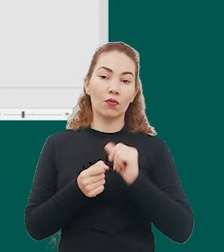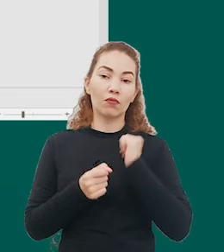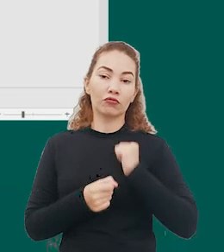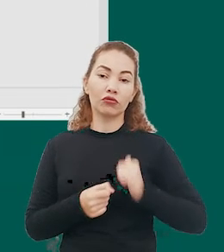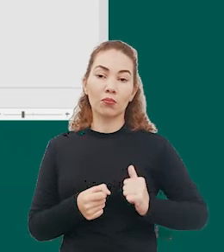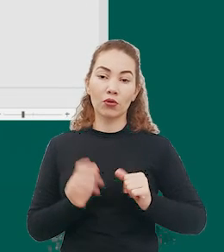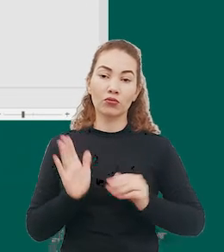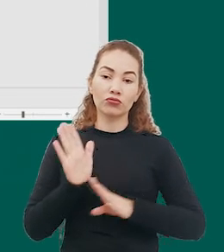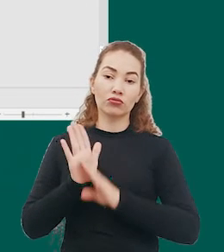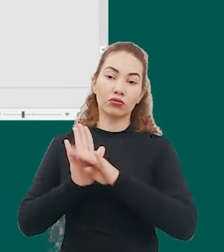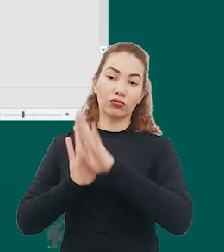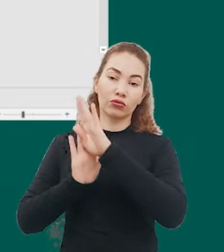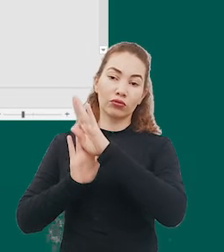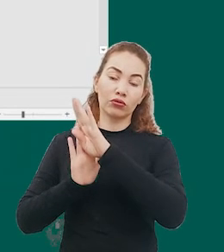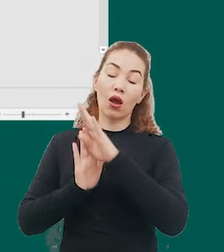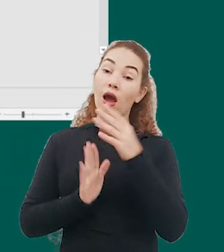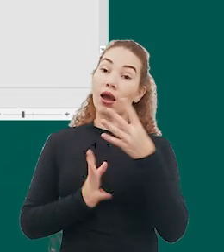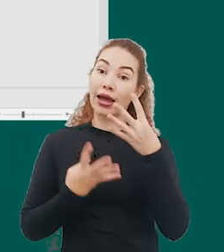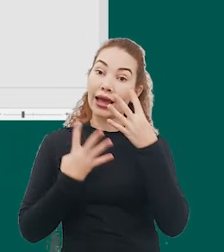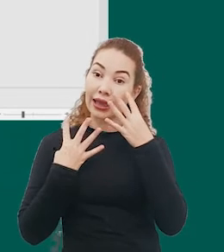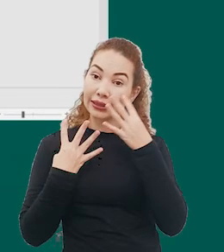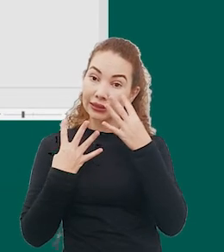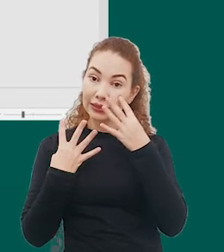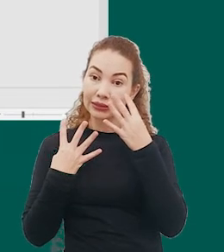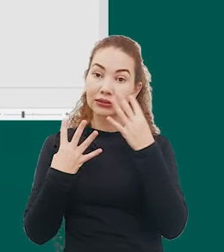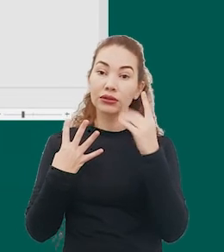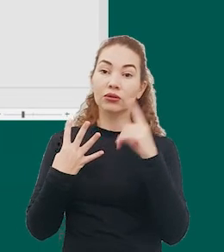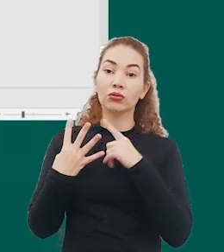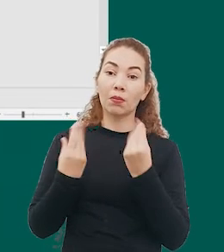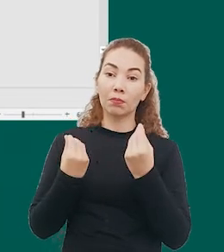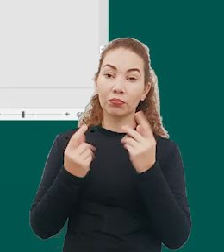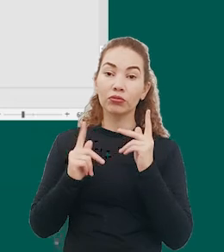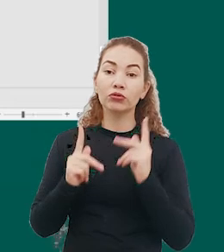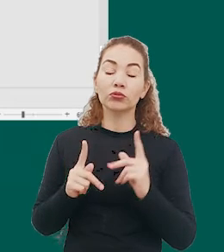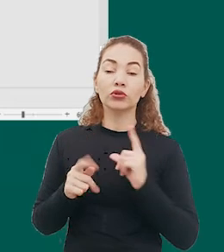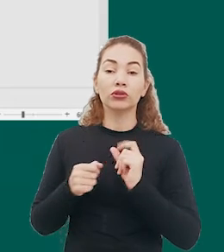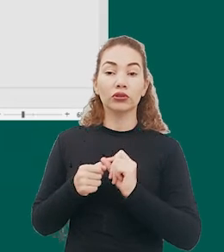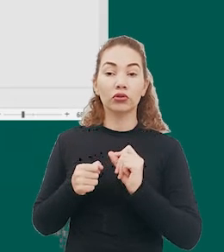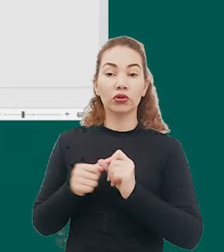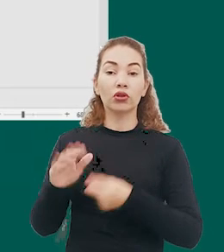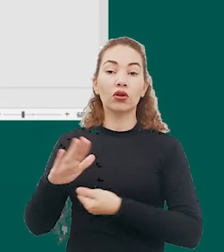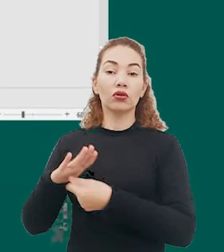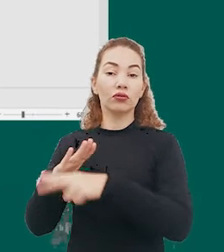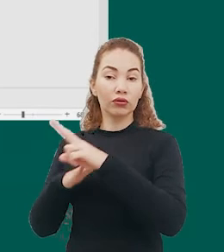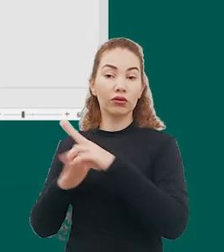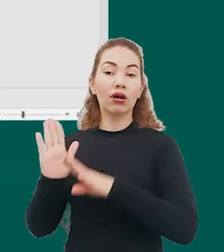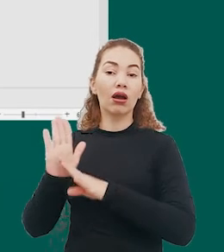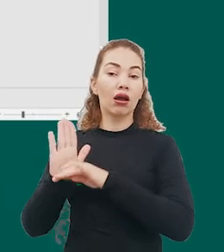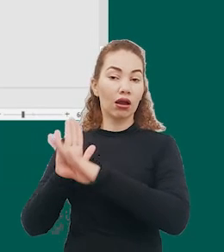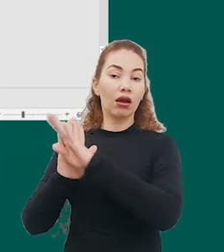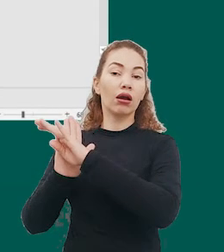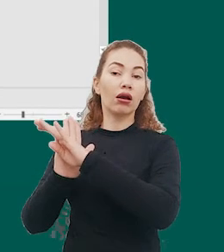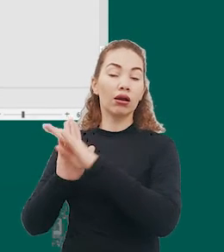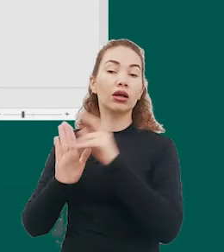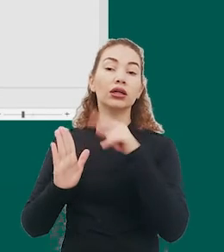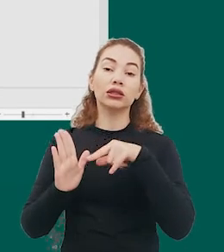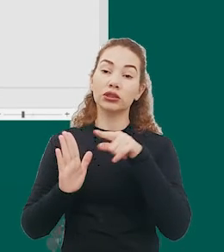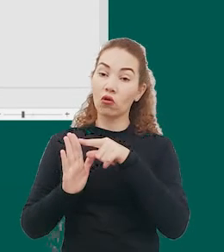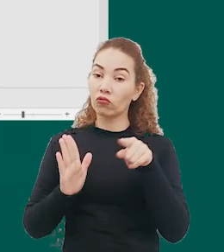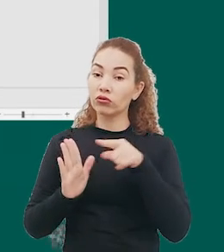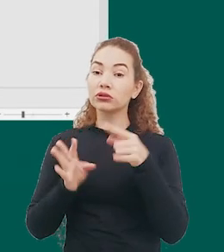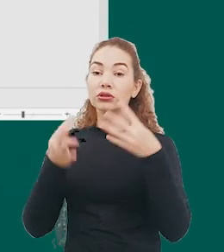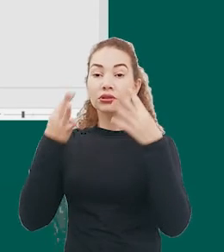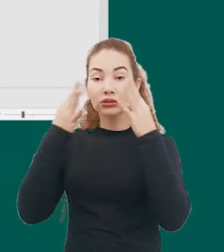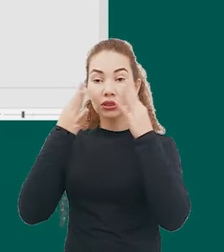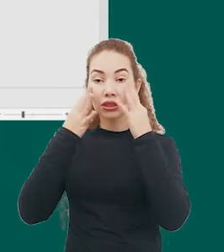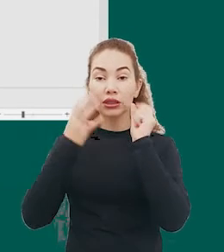valores. Muita atenção, pessoal, tem bastante gente que está aplicando na Bolsa de Valores, né? Então, fiquem atentos